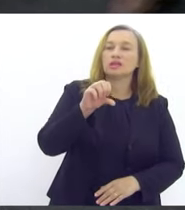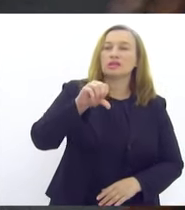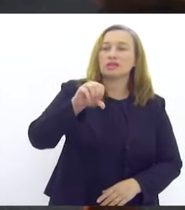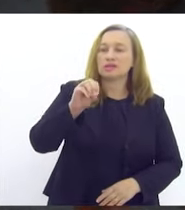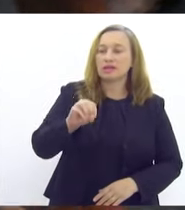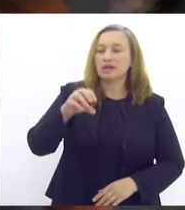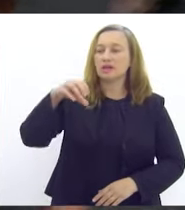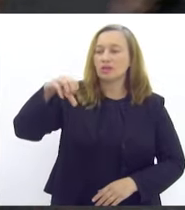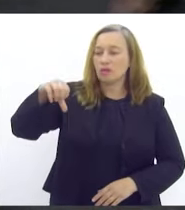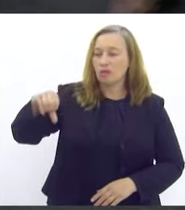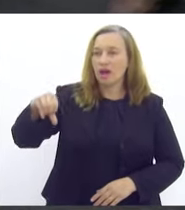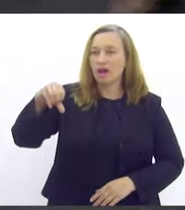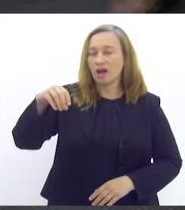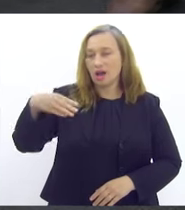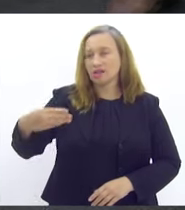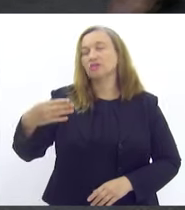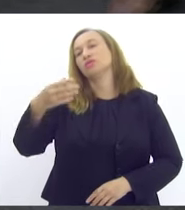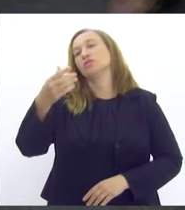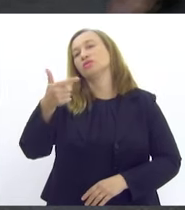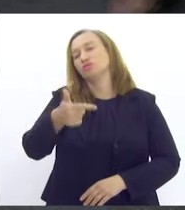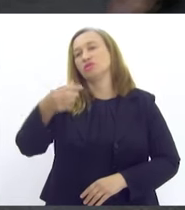04-2023, ao projeto de resolução